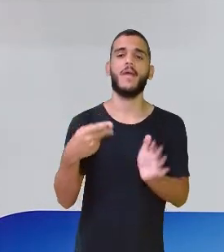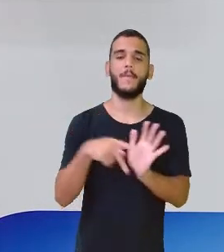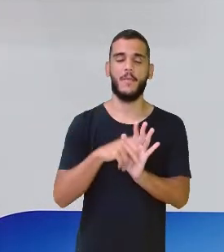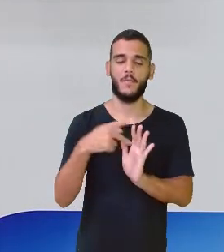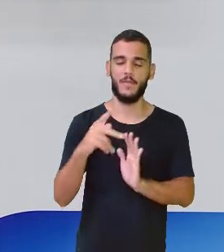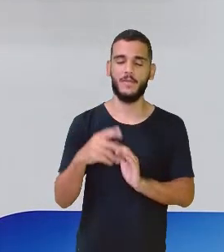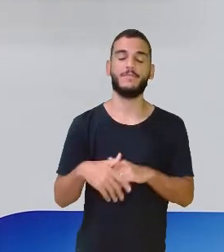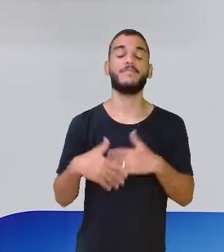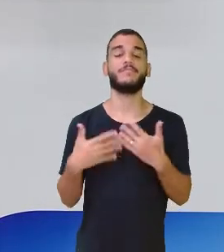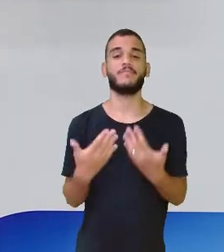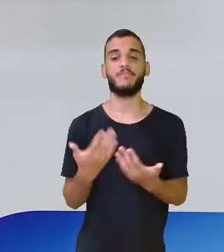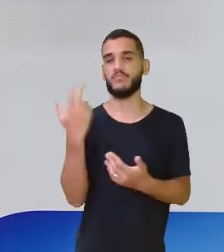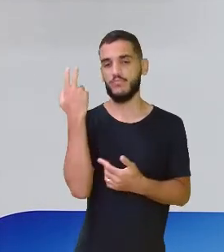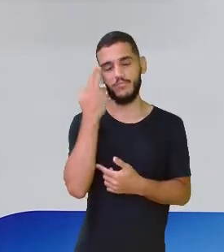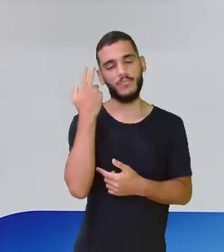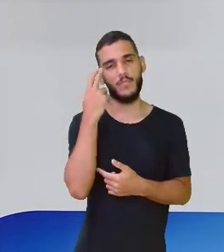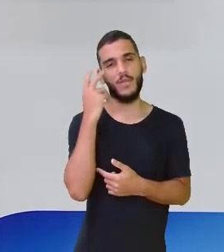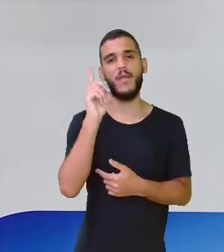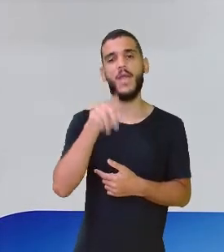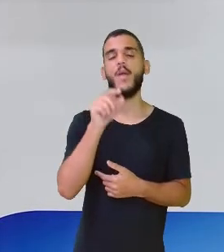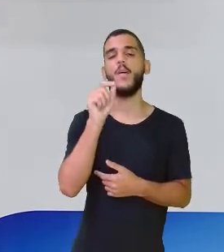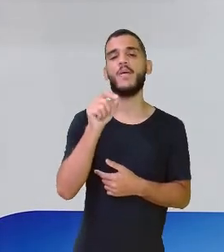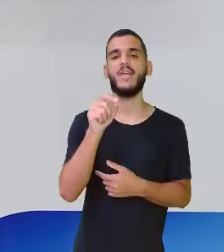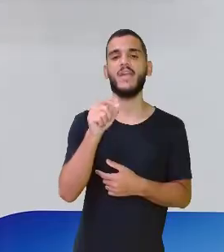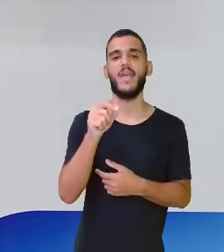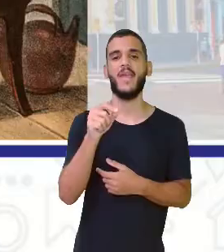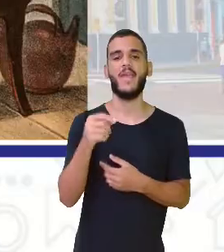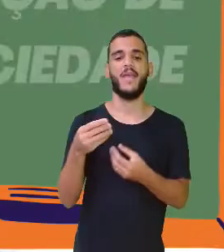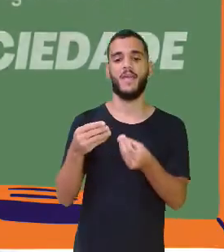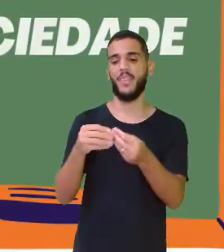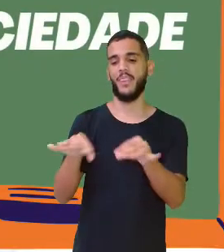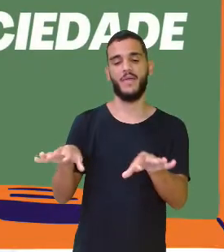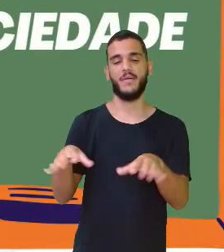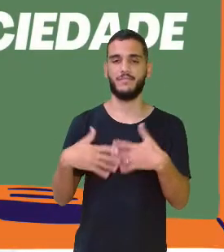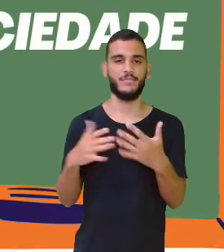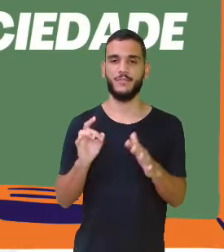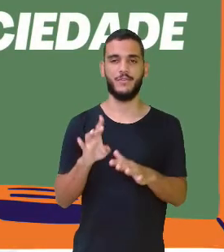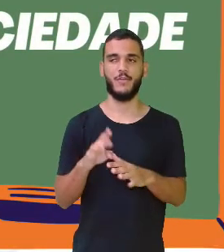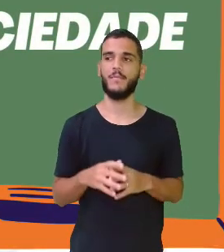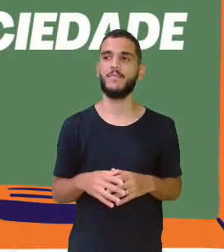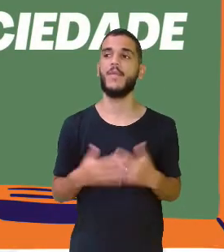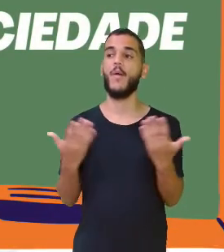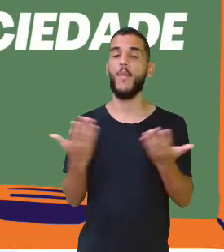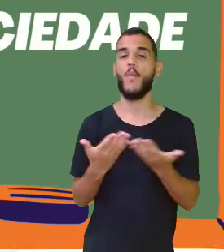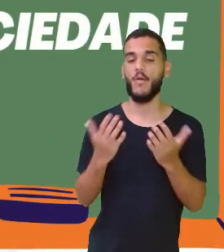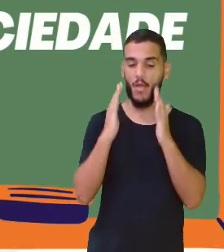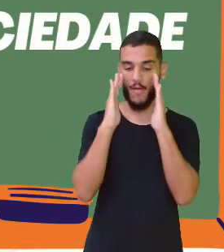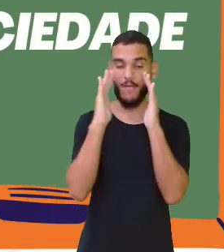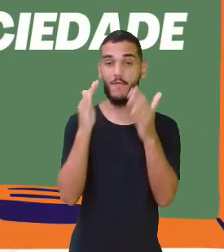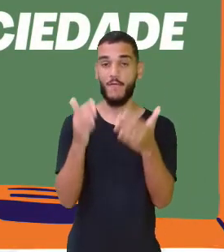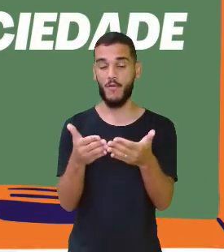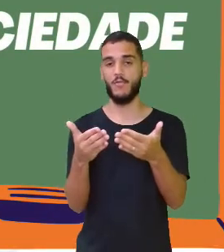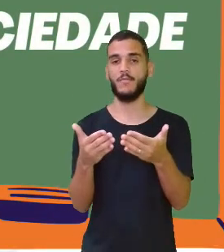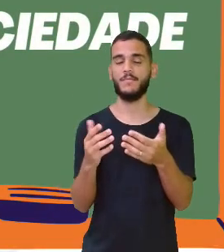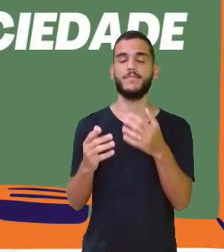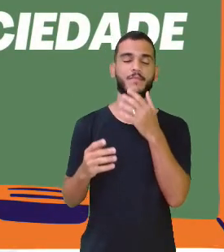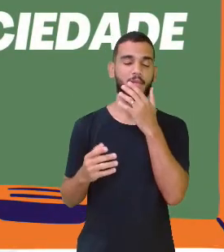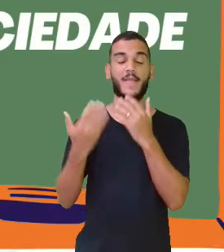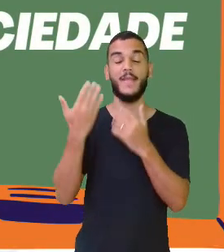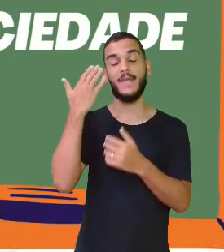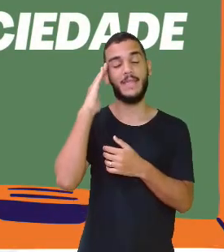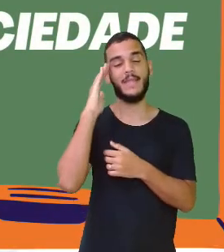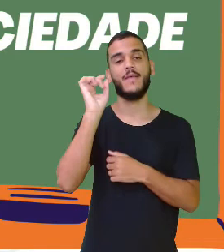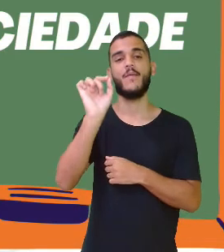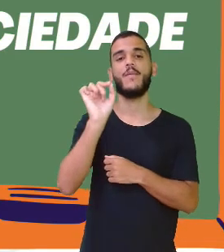né? Mas geralmente eram sobras, ok? Então, ó, o que é que a gente vai ver hoje? Depois disso, vamos tentar